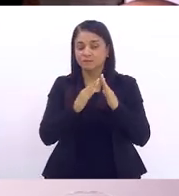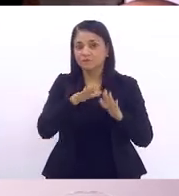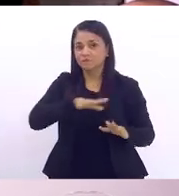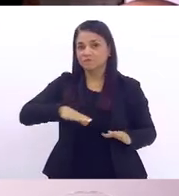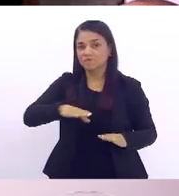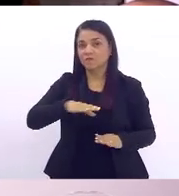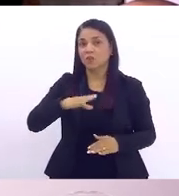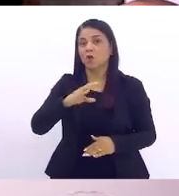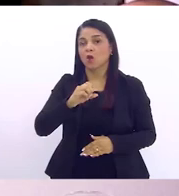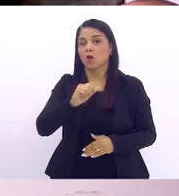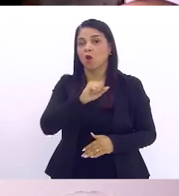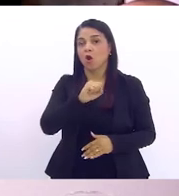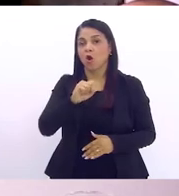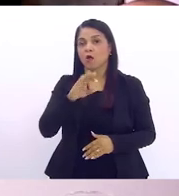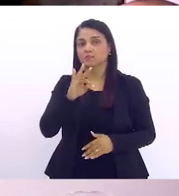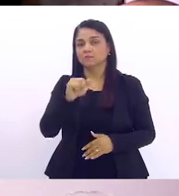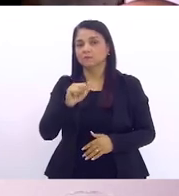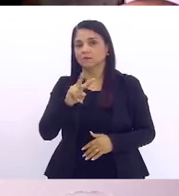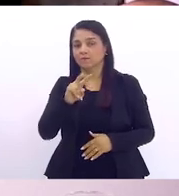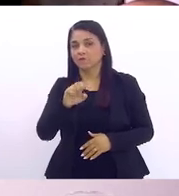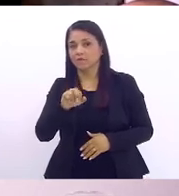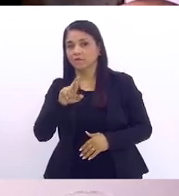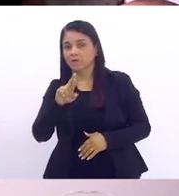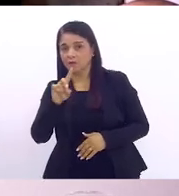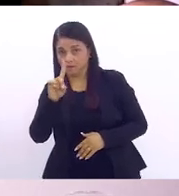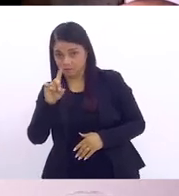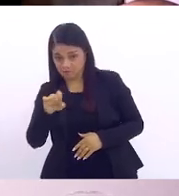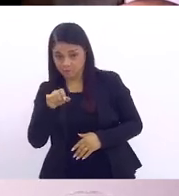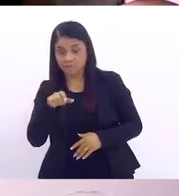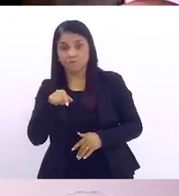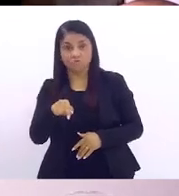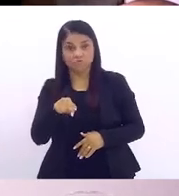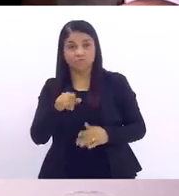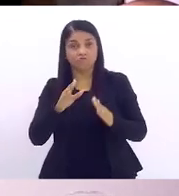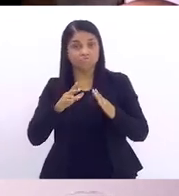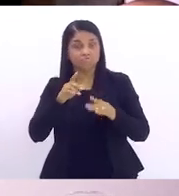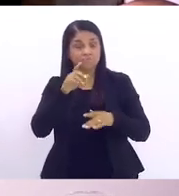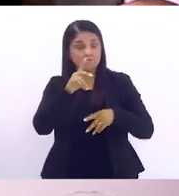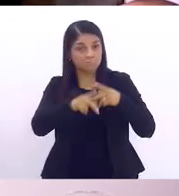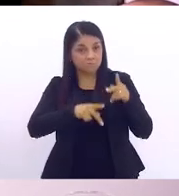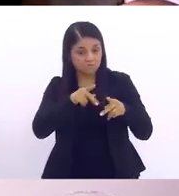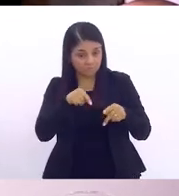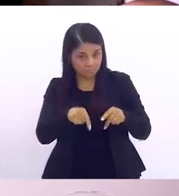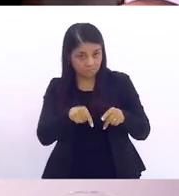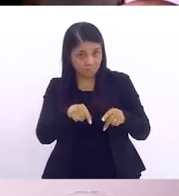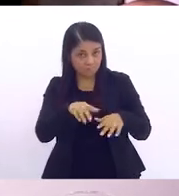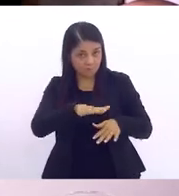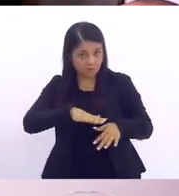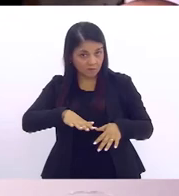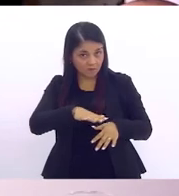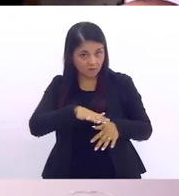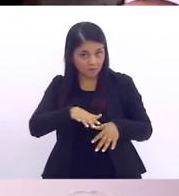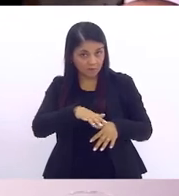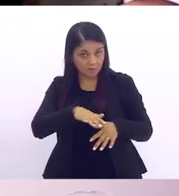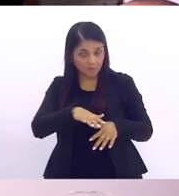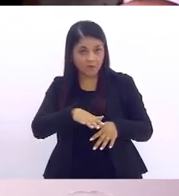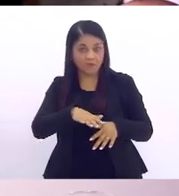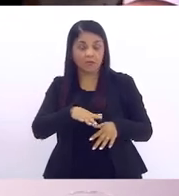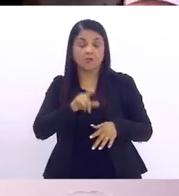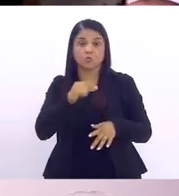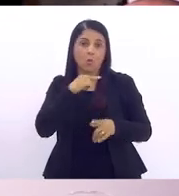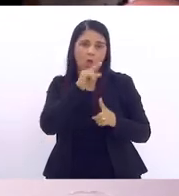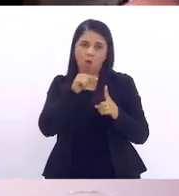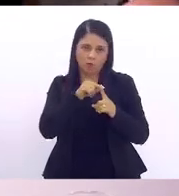Costa Verde eles não podem servir não é essa a intenção não estou dizendo que